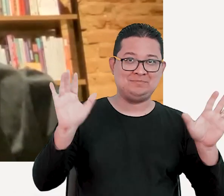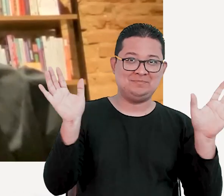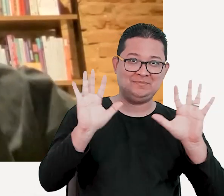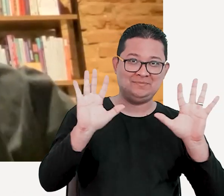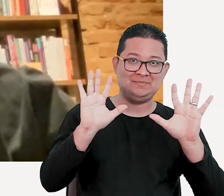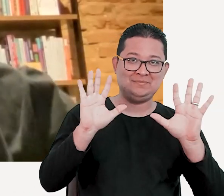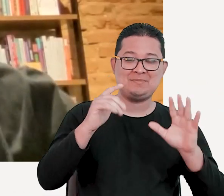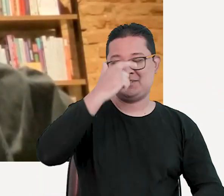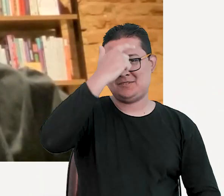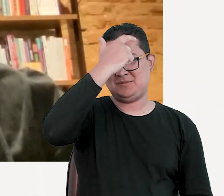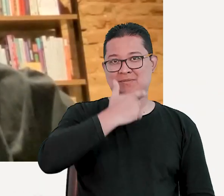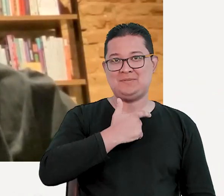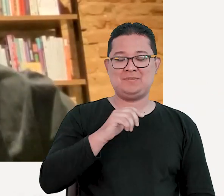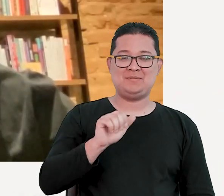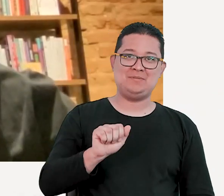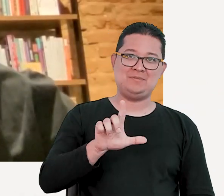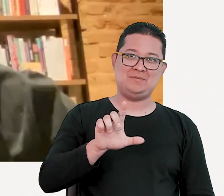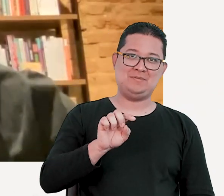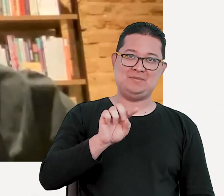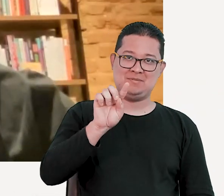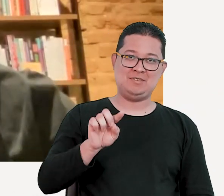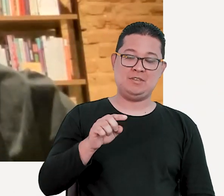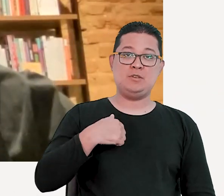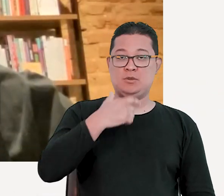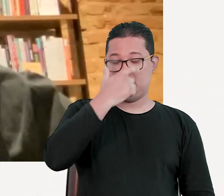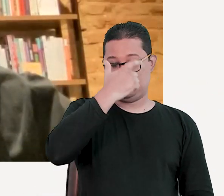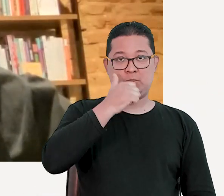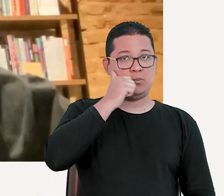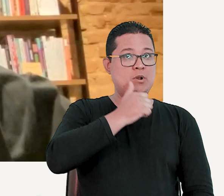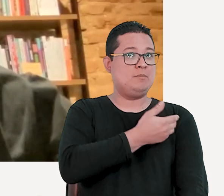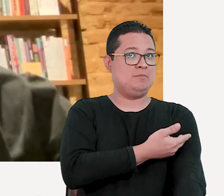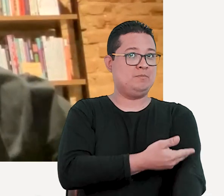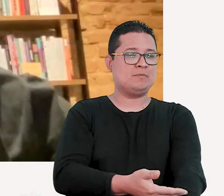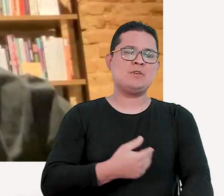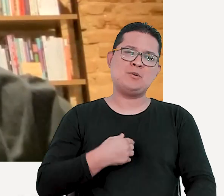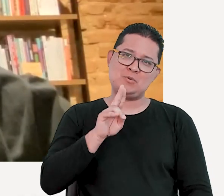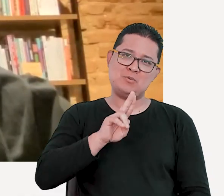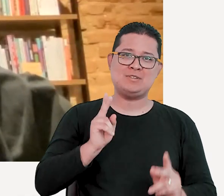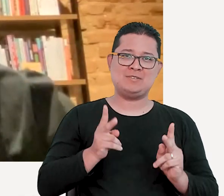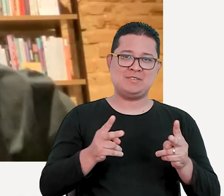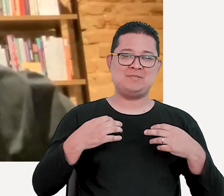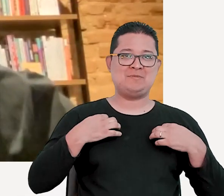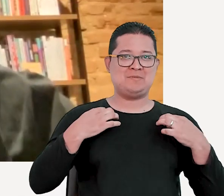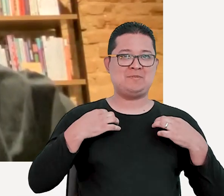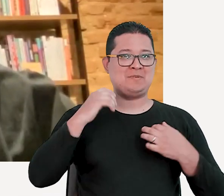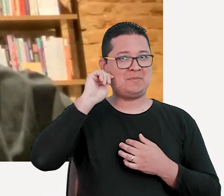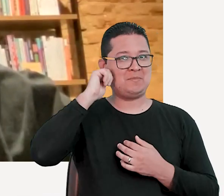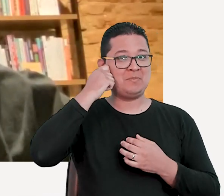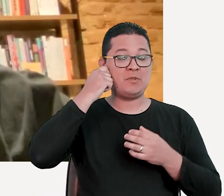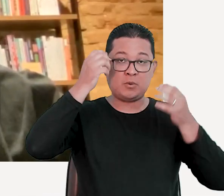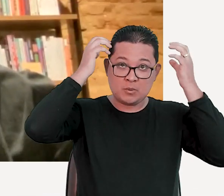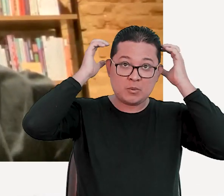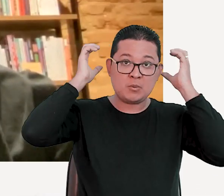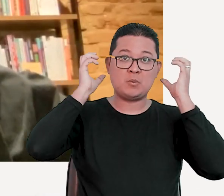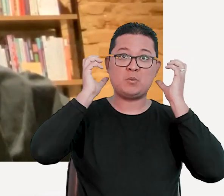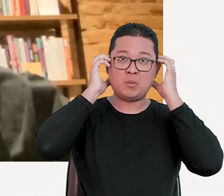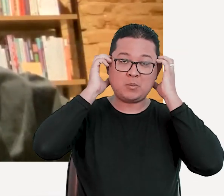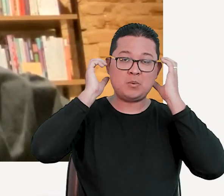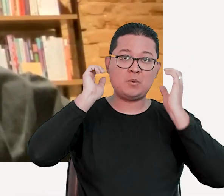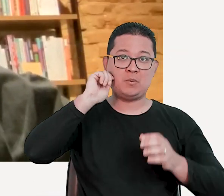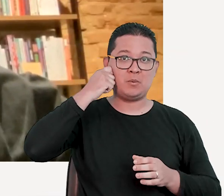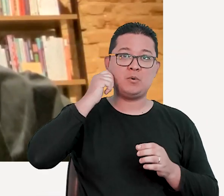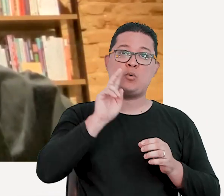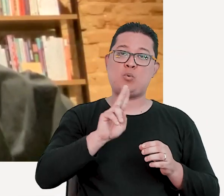pessoal. Aqui é a Lê Periardi. Eu sou uma mulher branca. Estou usando, como sempre, uma blusa preta, um fone de ouvido preto,